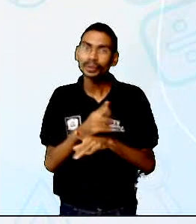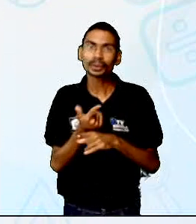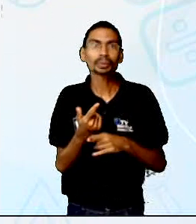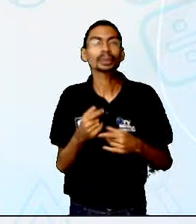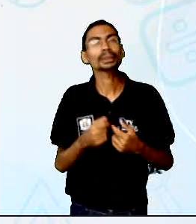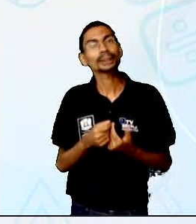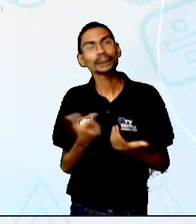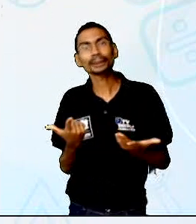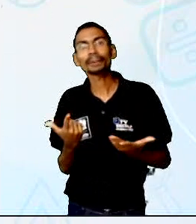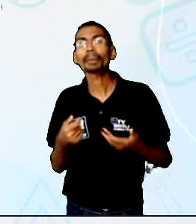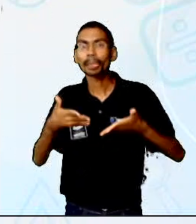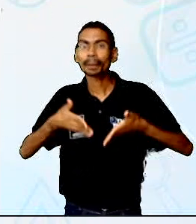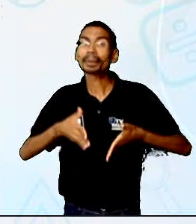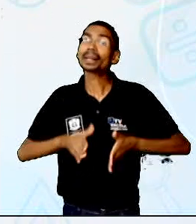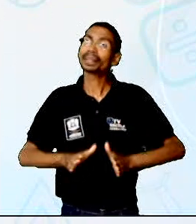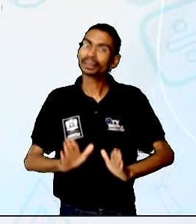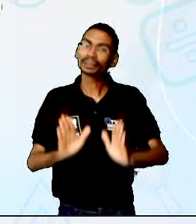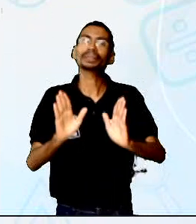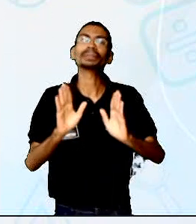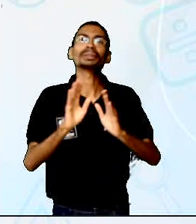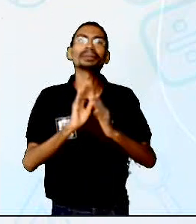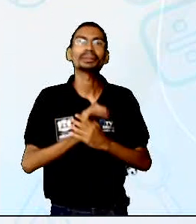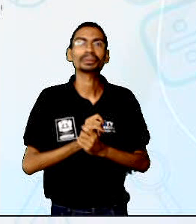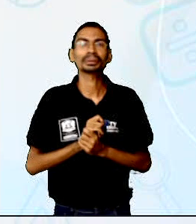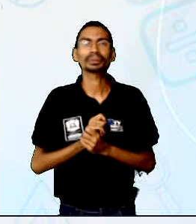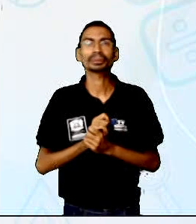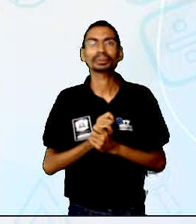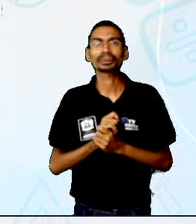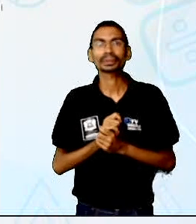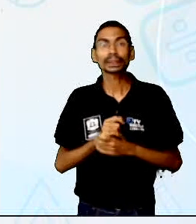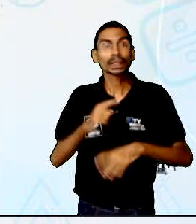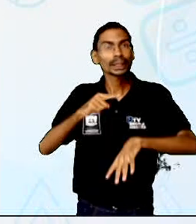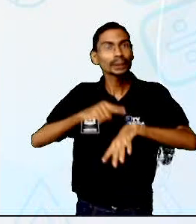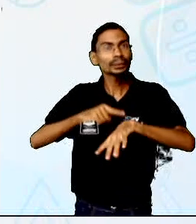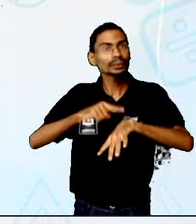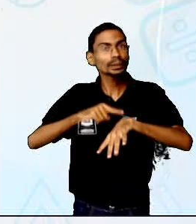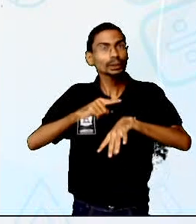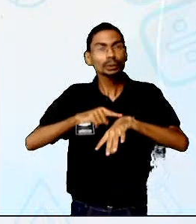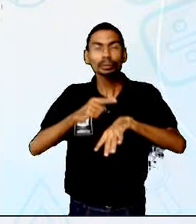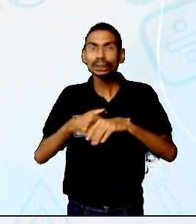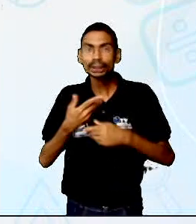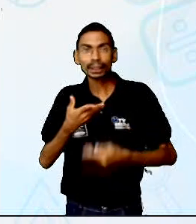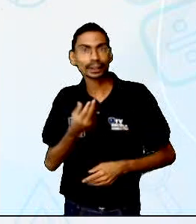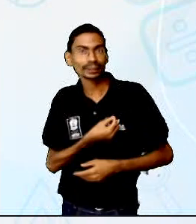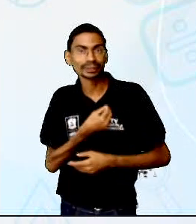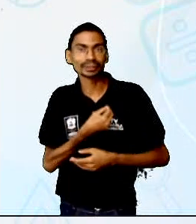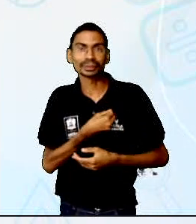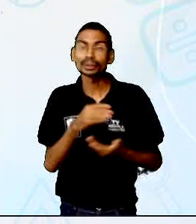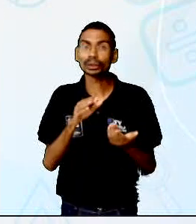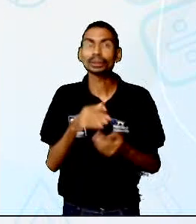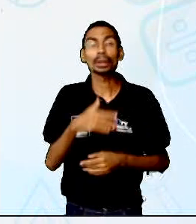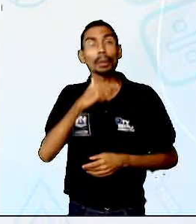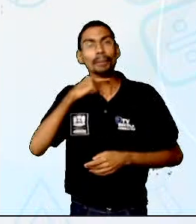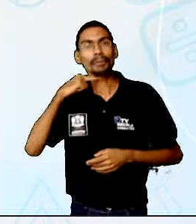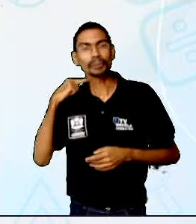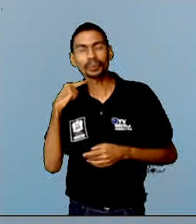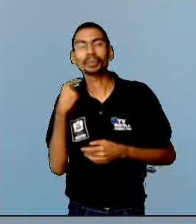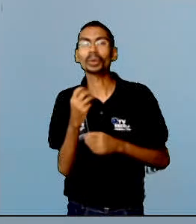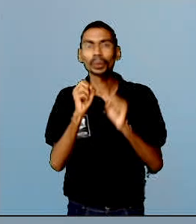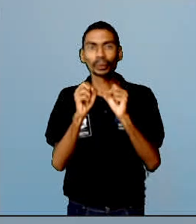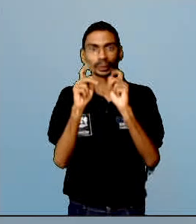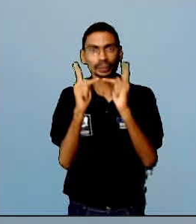se reproduzirem e em um certo tempo da vida, eles chegam e morrem,